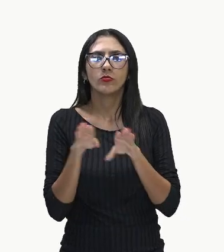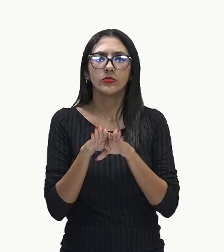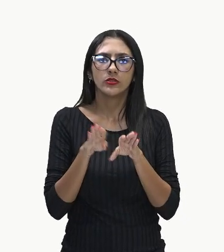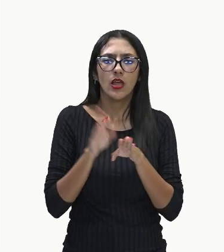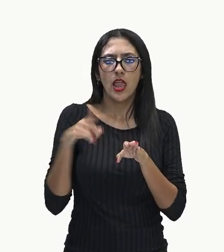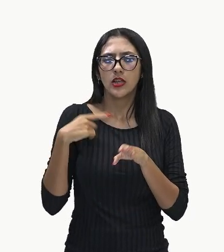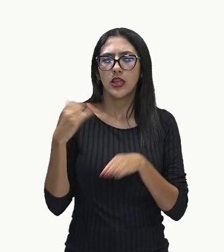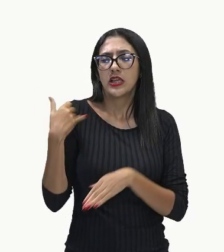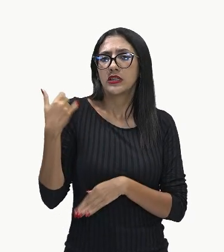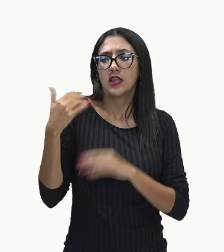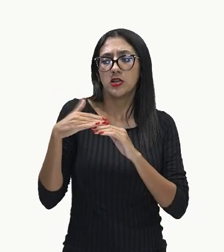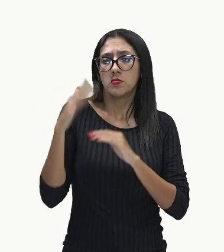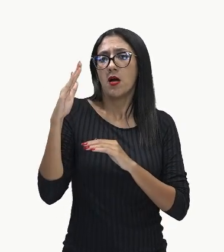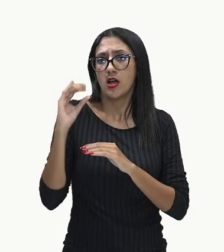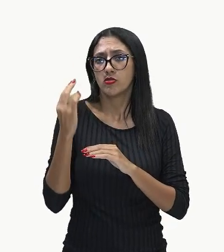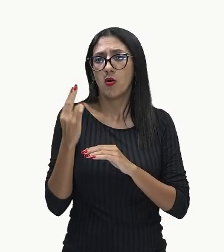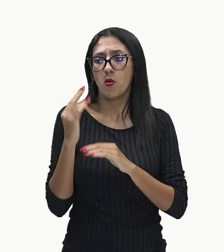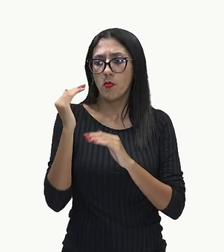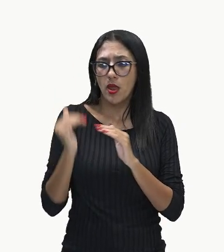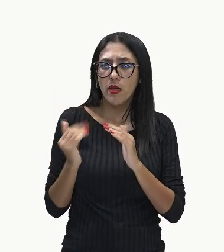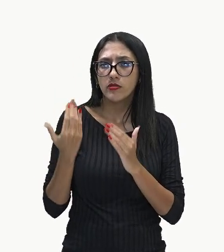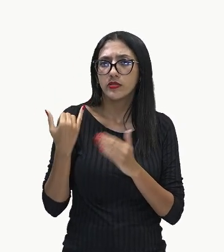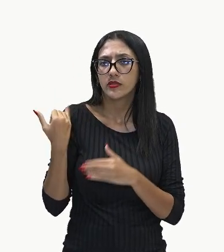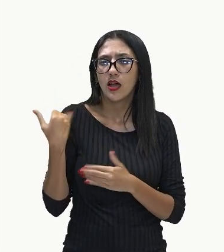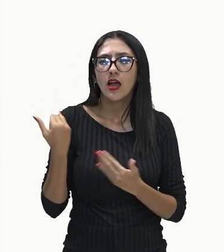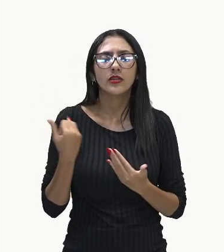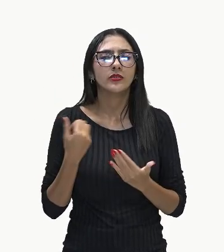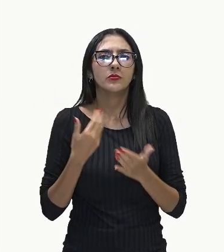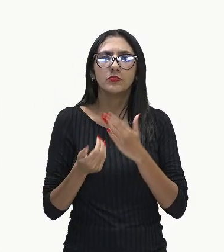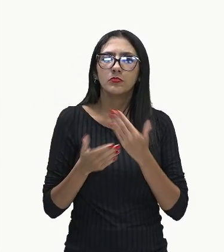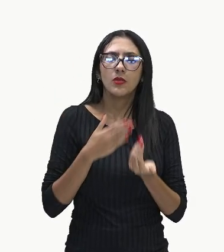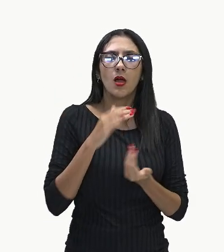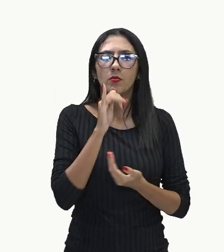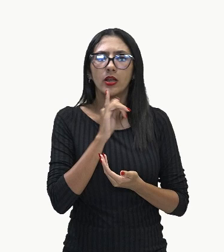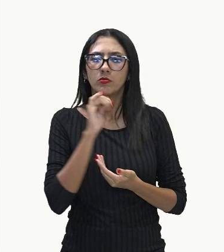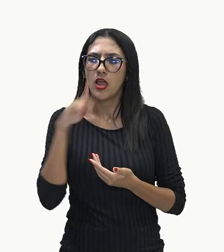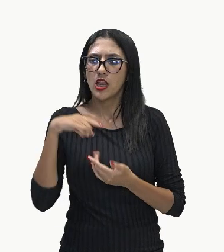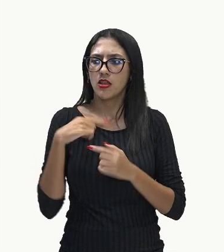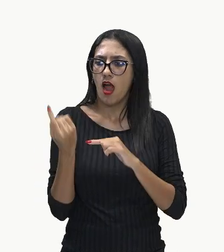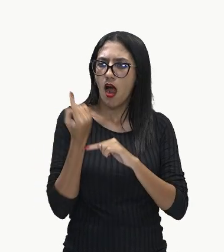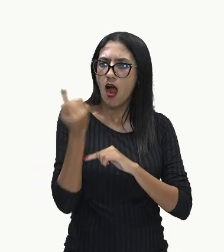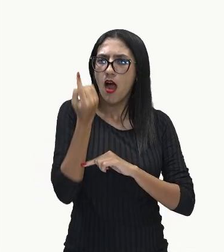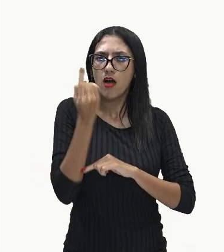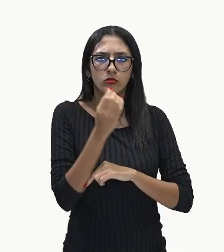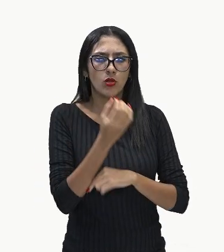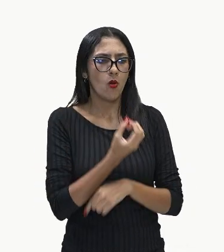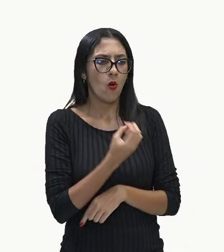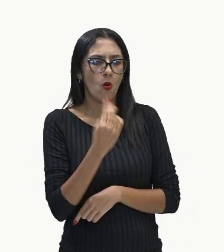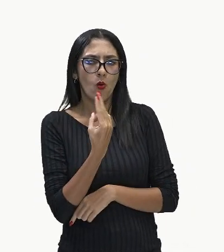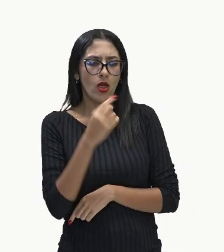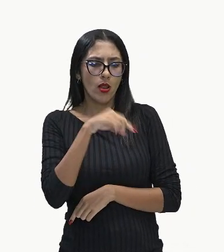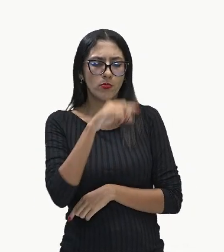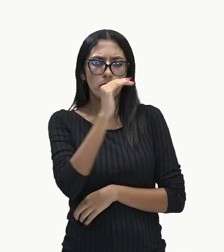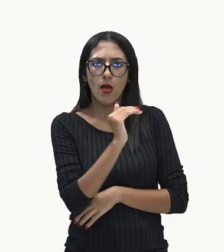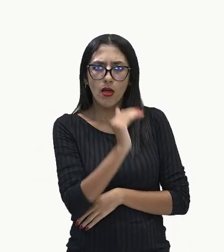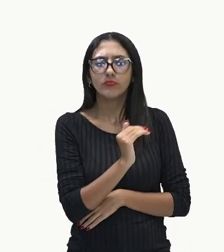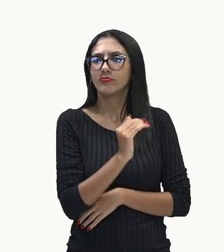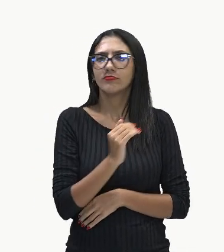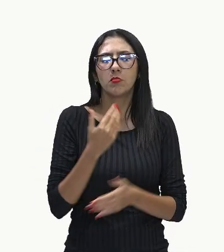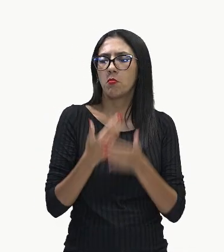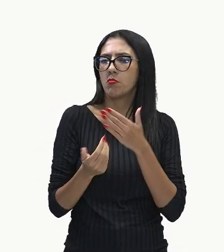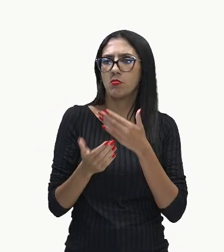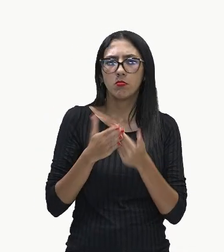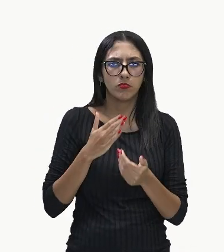mais idade do que o outro ou menos idade, não quero saber se um é mais alto do que o outro ou não, tá bom?